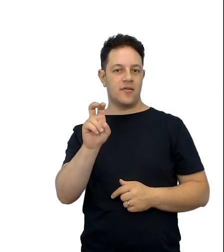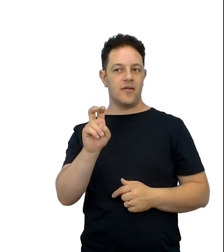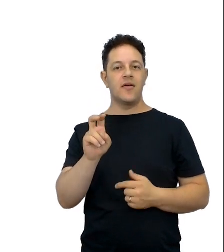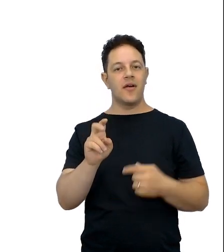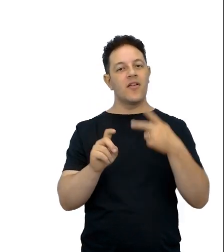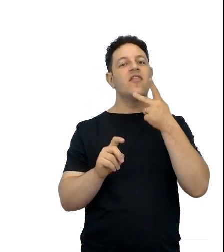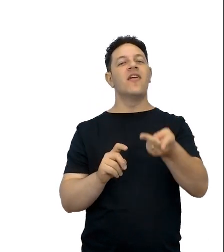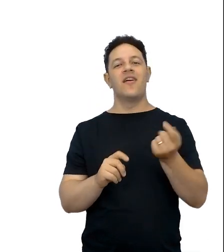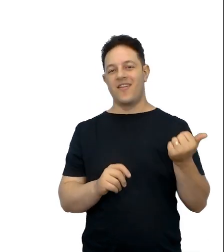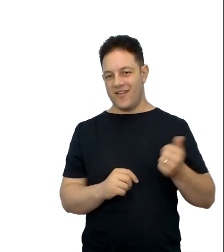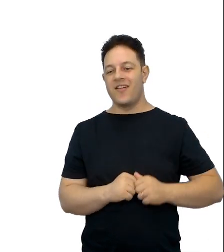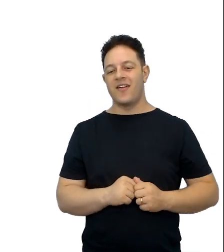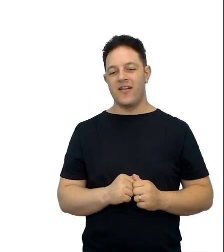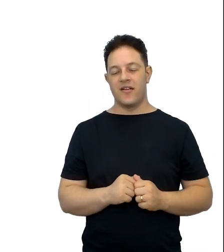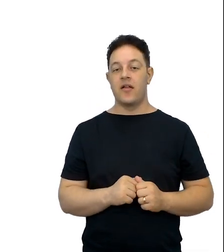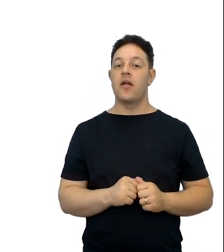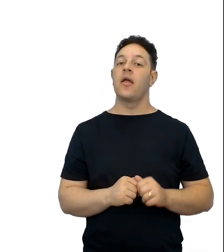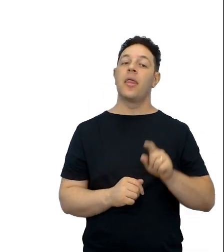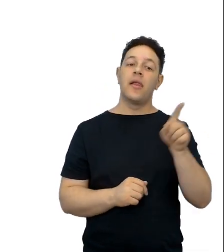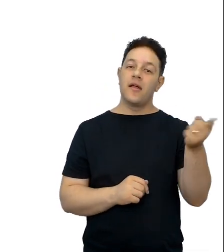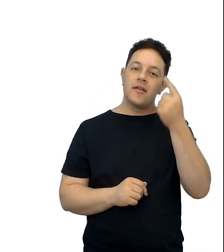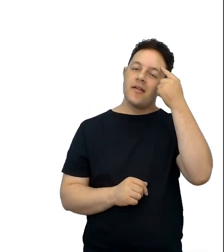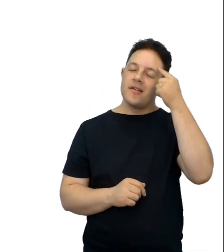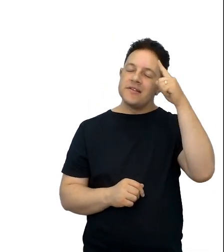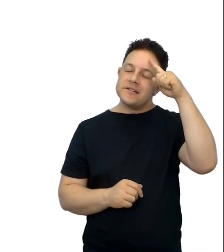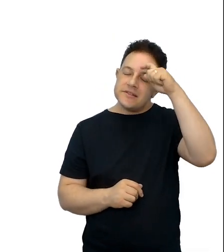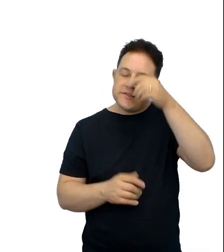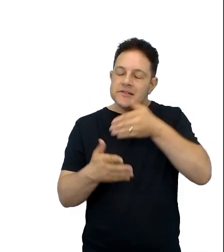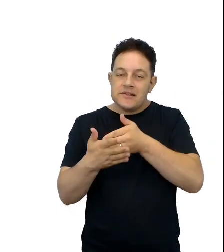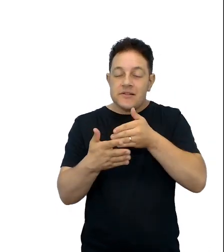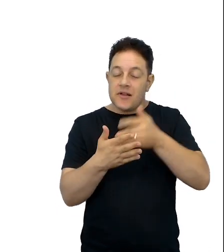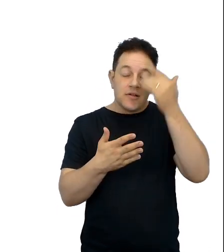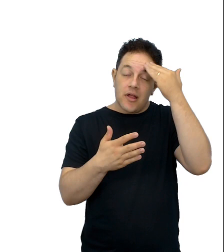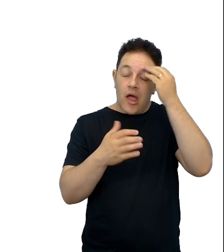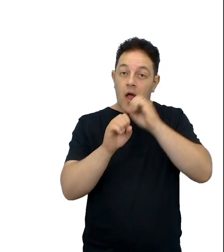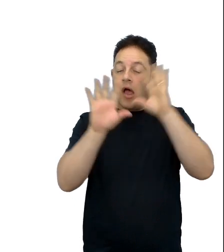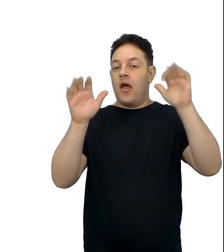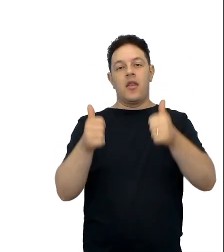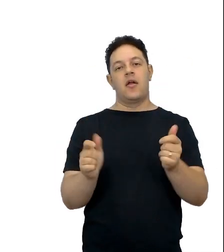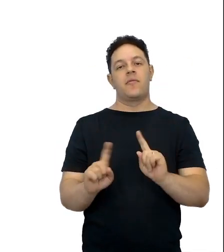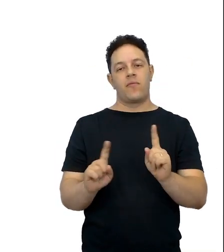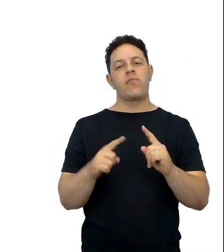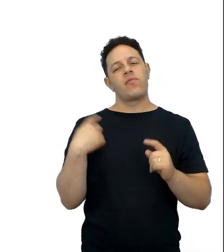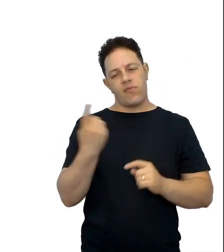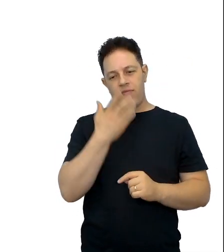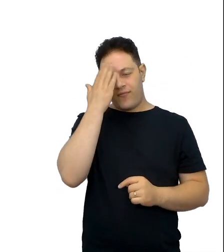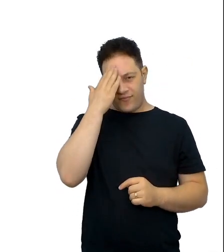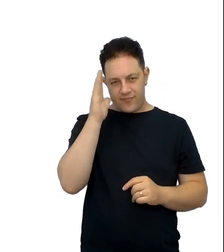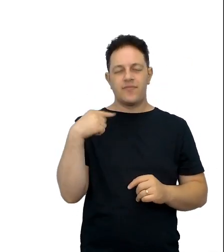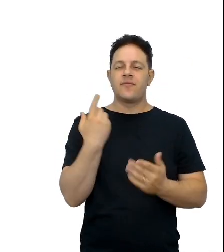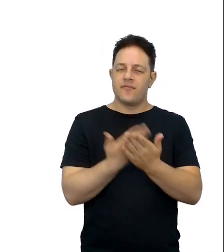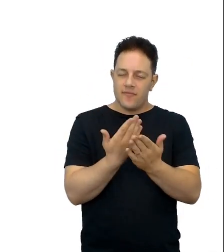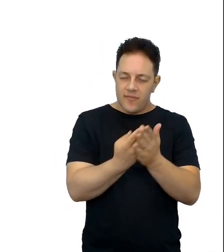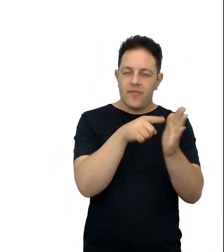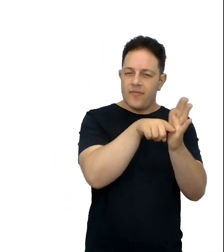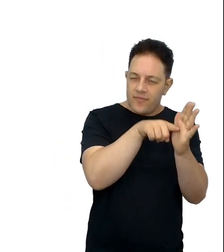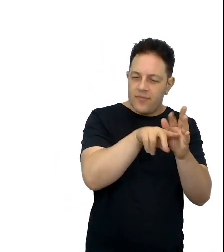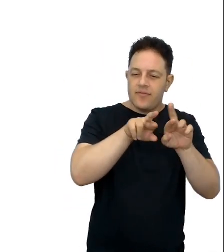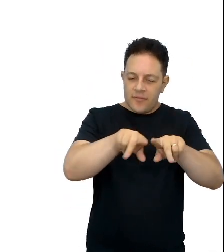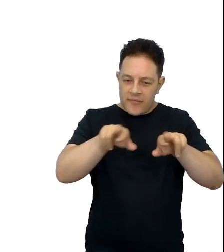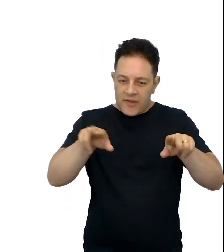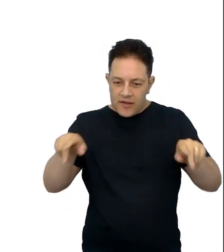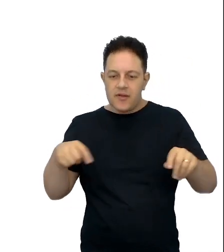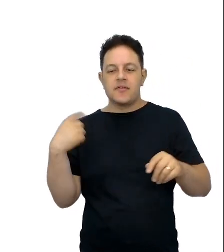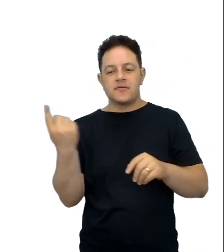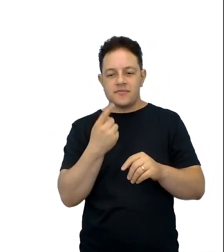né? Então, eles têm essas dificuldades que nós sabemos, nós temos vários estudos, né, que